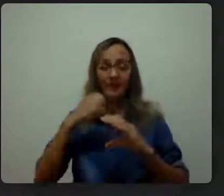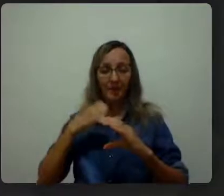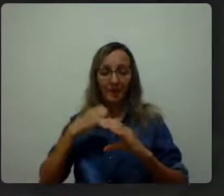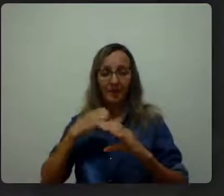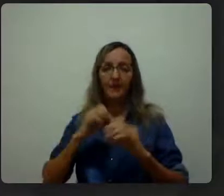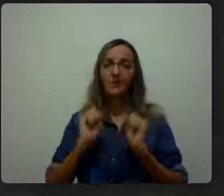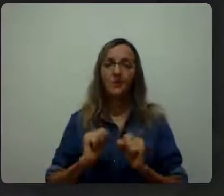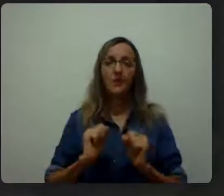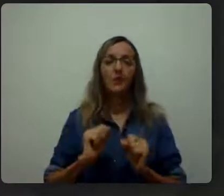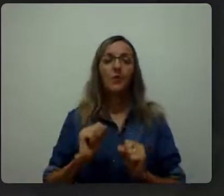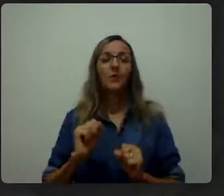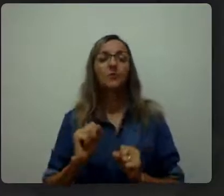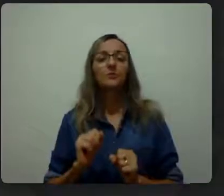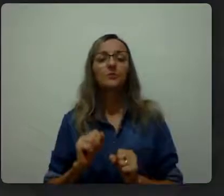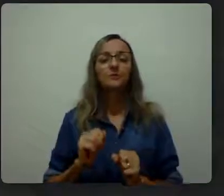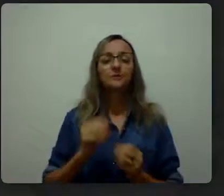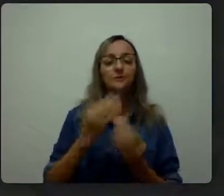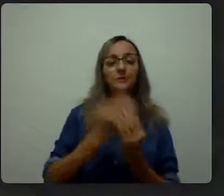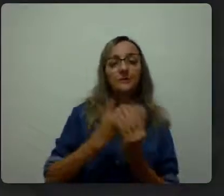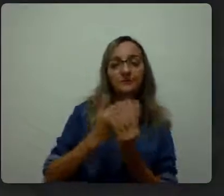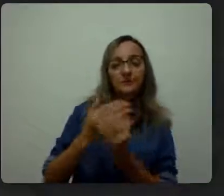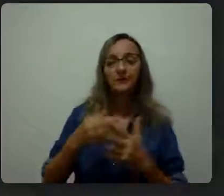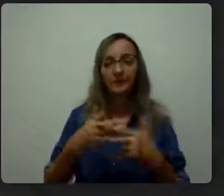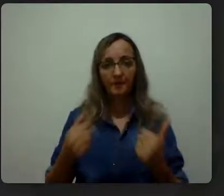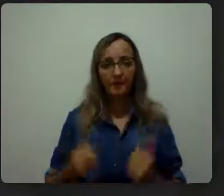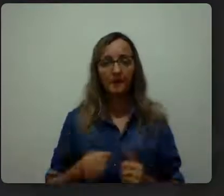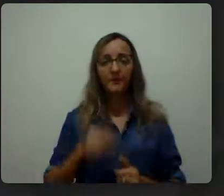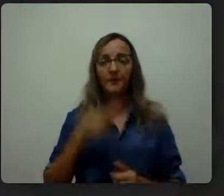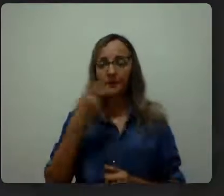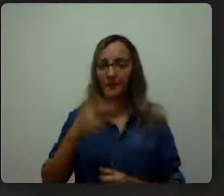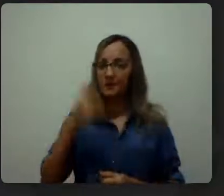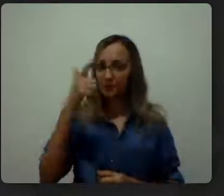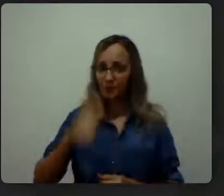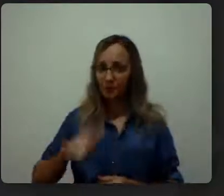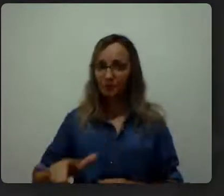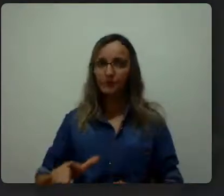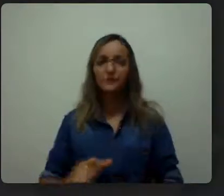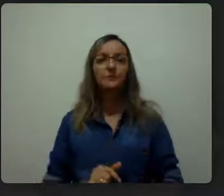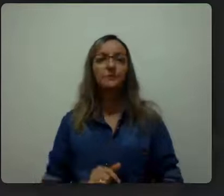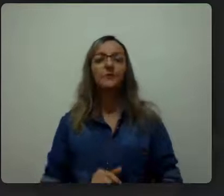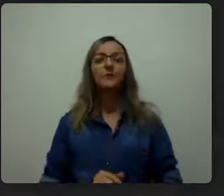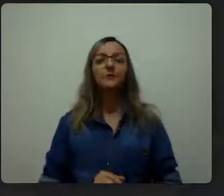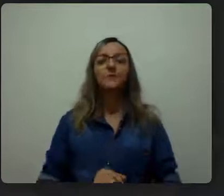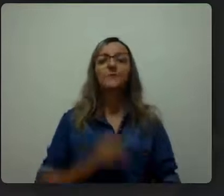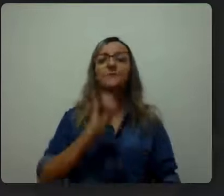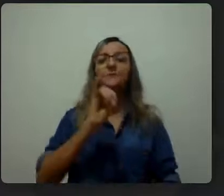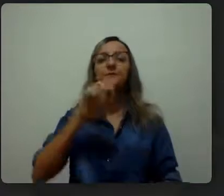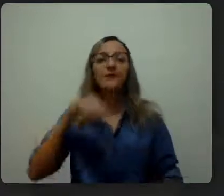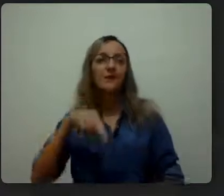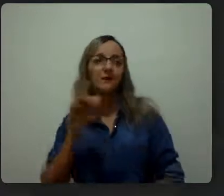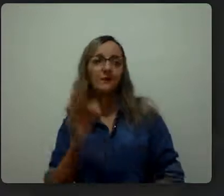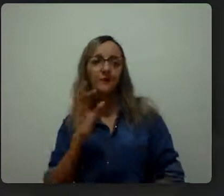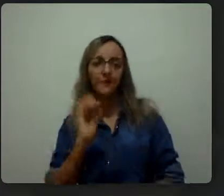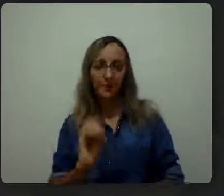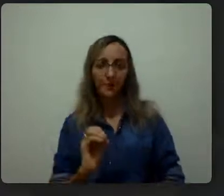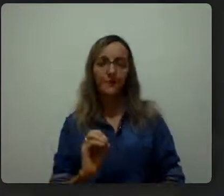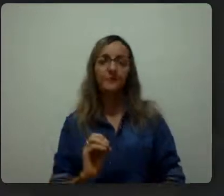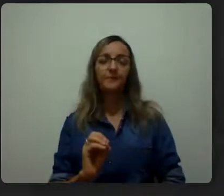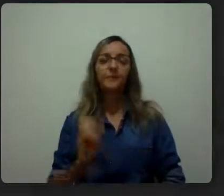se eu não conseguir ninguém do ensino médio para entrar na minha equipe, como é que eu faço? Eu vou poder ser contemplado, tá? Boa.